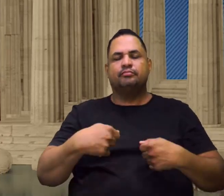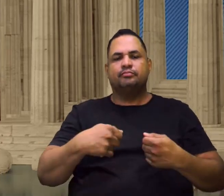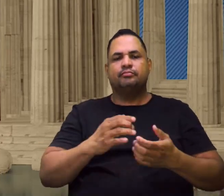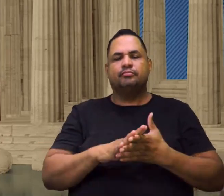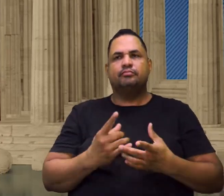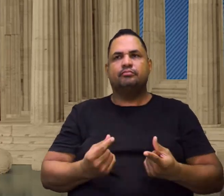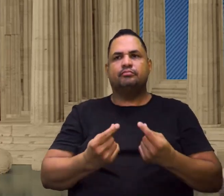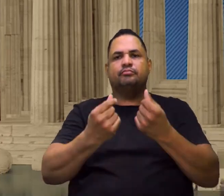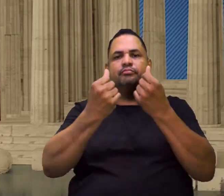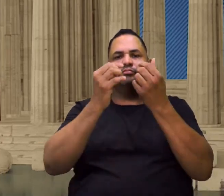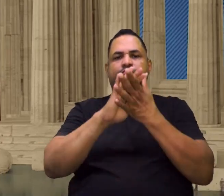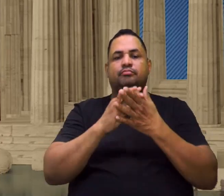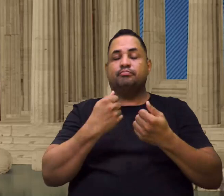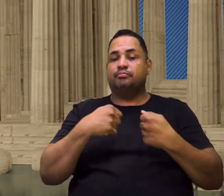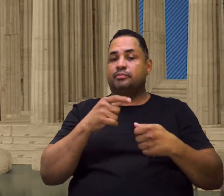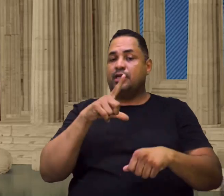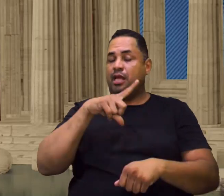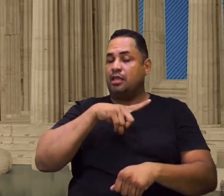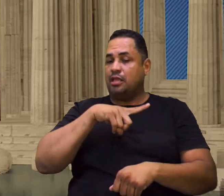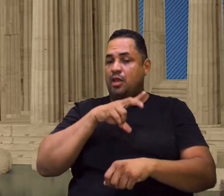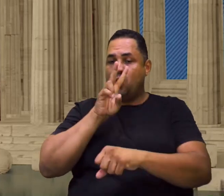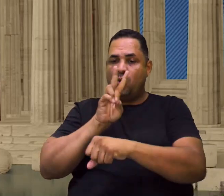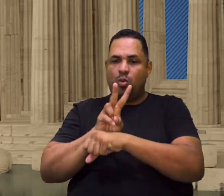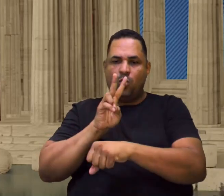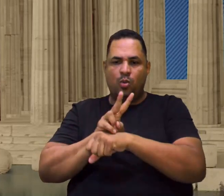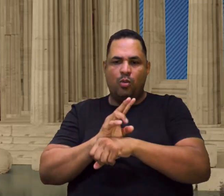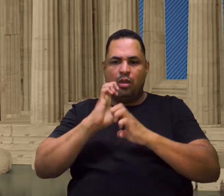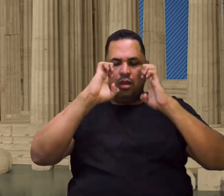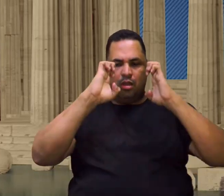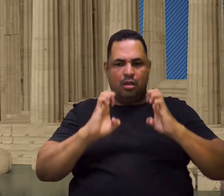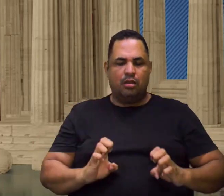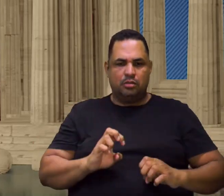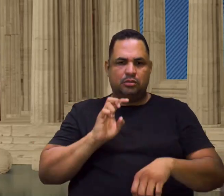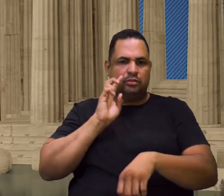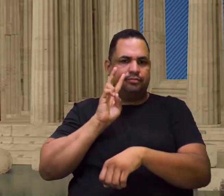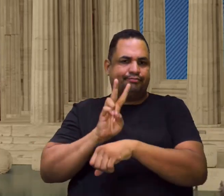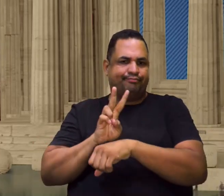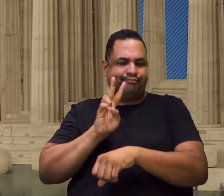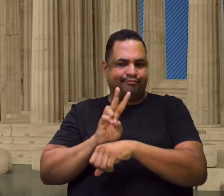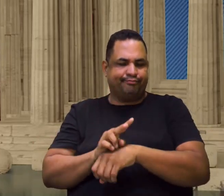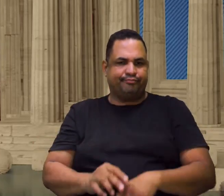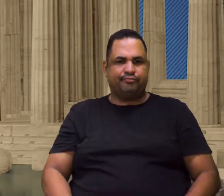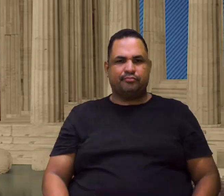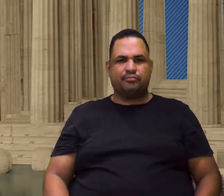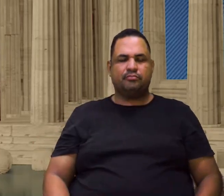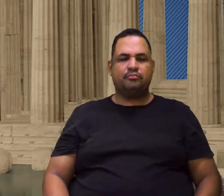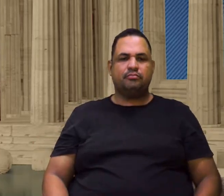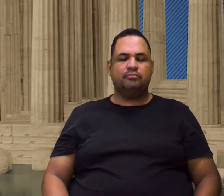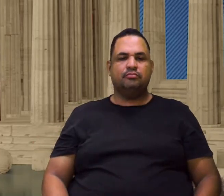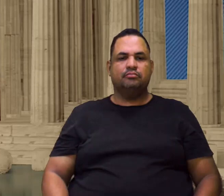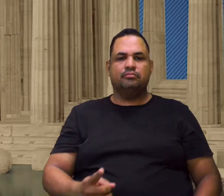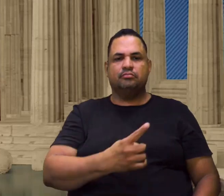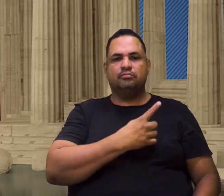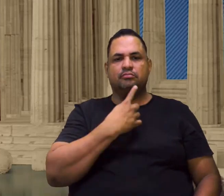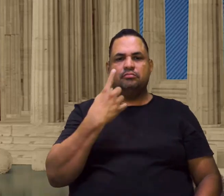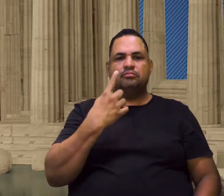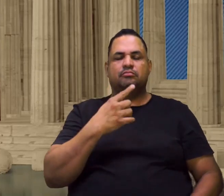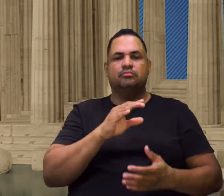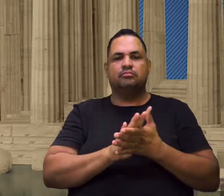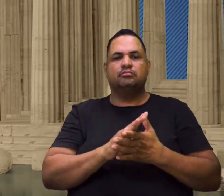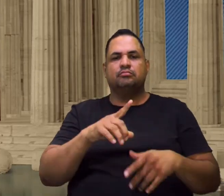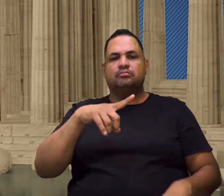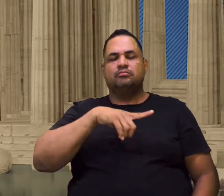perspectiva de cuidado. A ética do cuidado que entra aí, essa questão. Veja bem. Inclusive, nós temos a eletiva